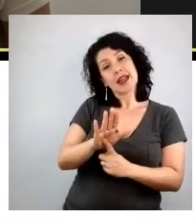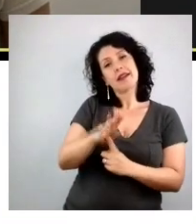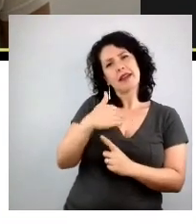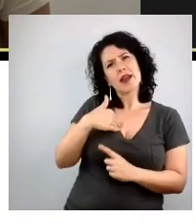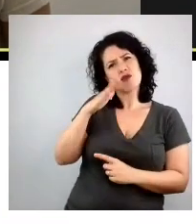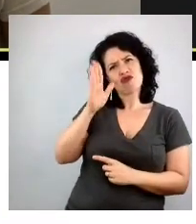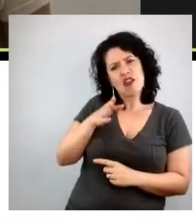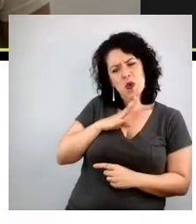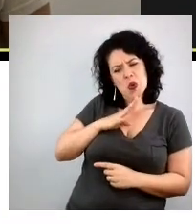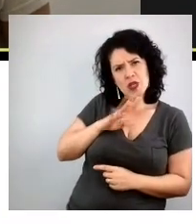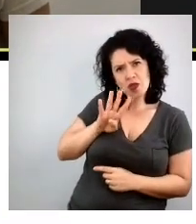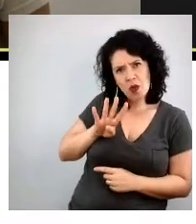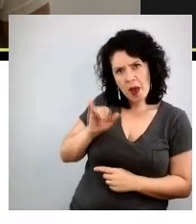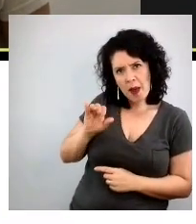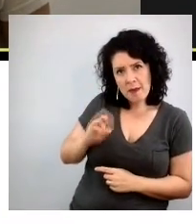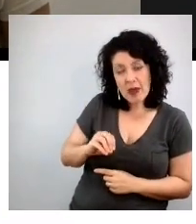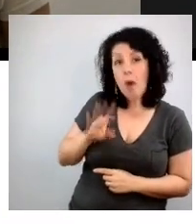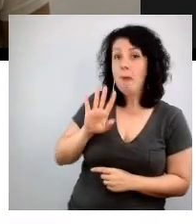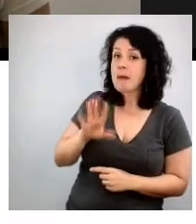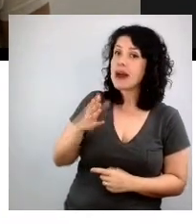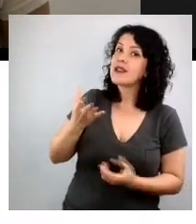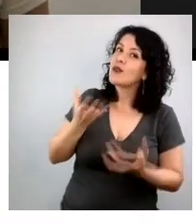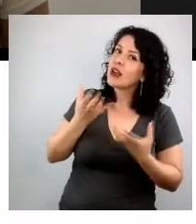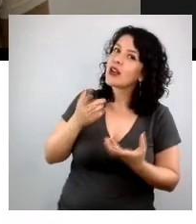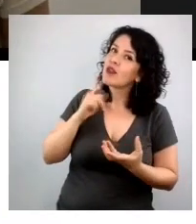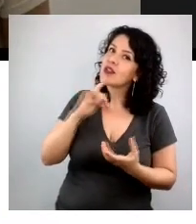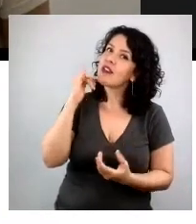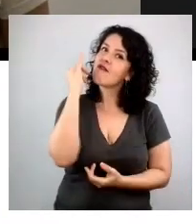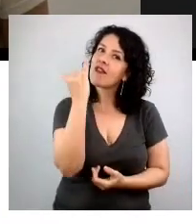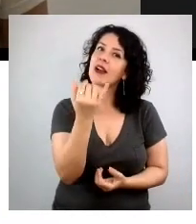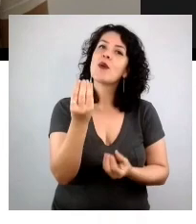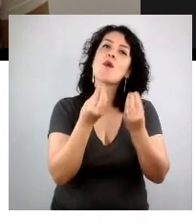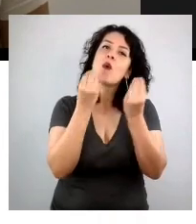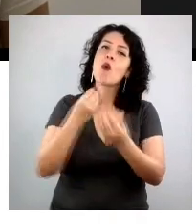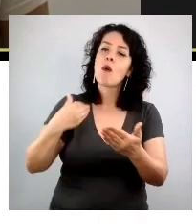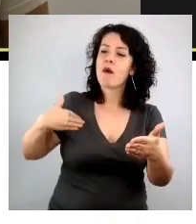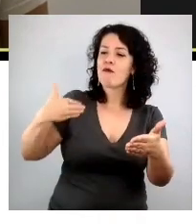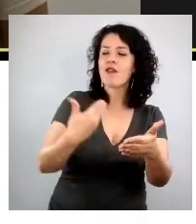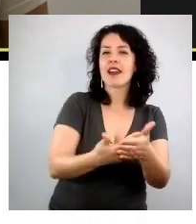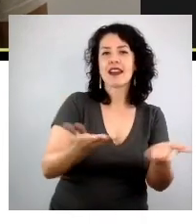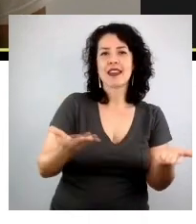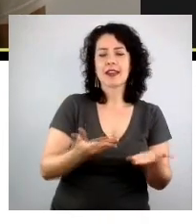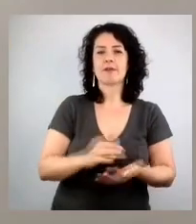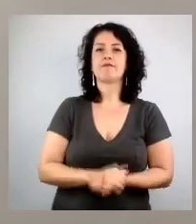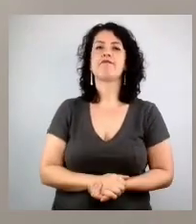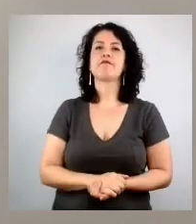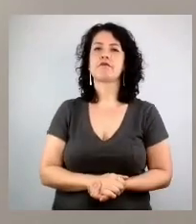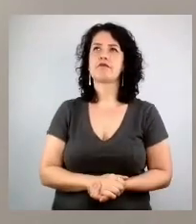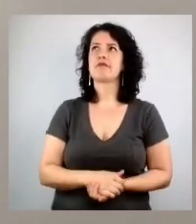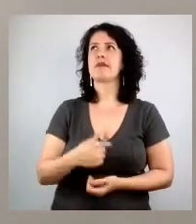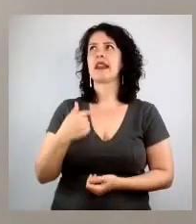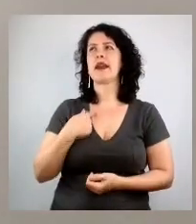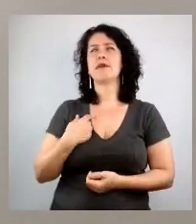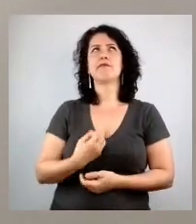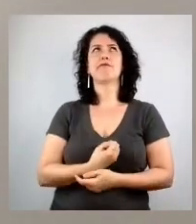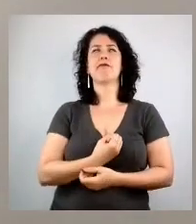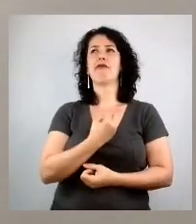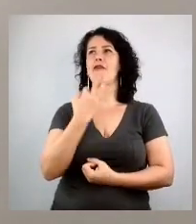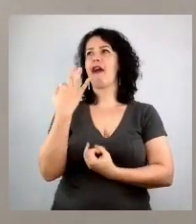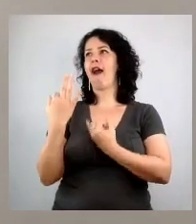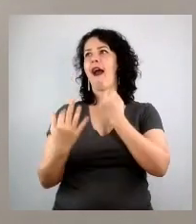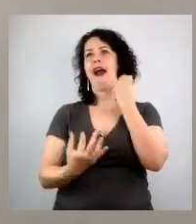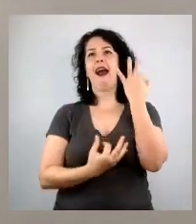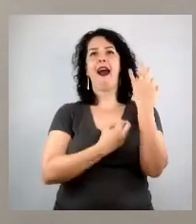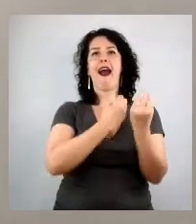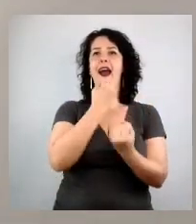pessoas contem suas próprias trajetórias. Quem é você, Nath? Nossa, eu sou tanta coisa. Tudo bem, a gente tem